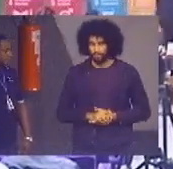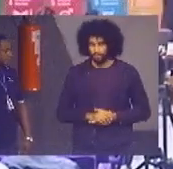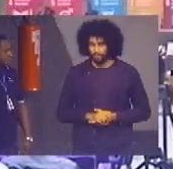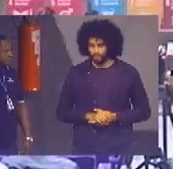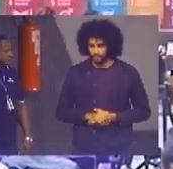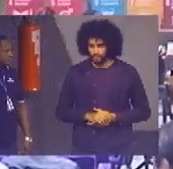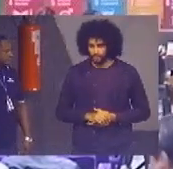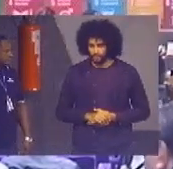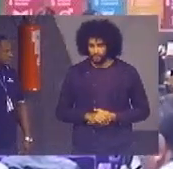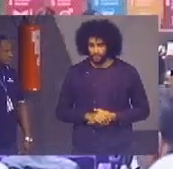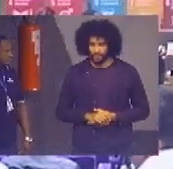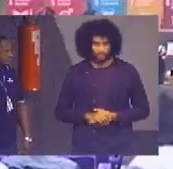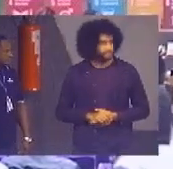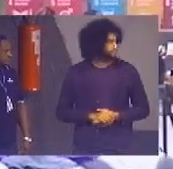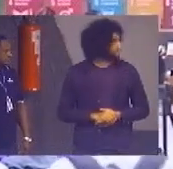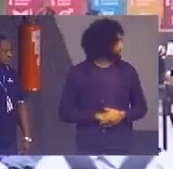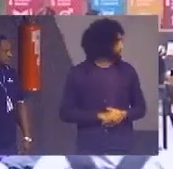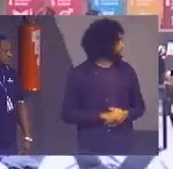Obrigado.